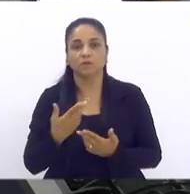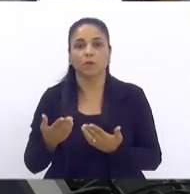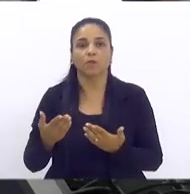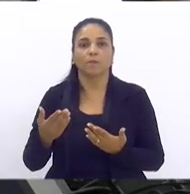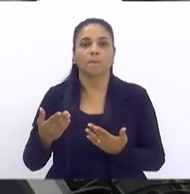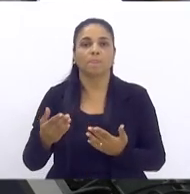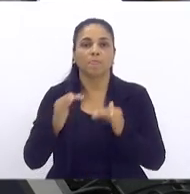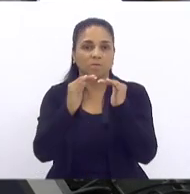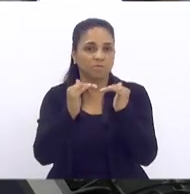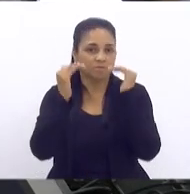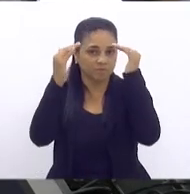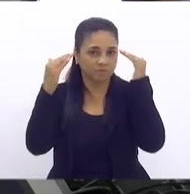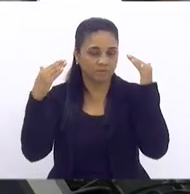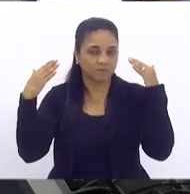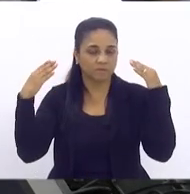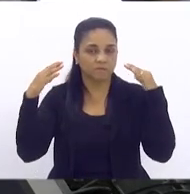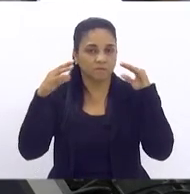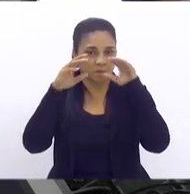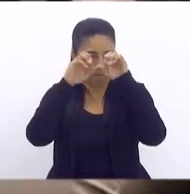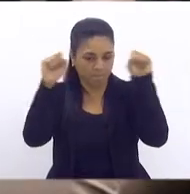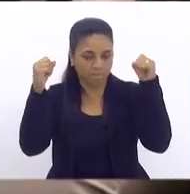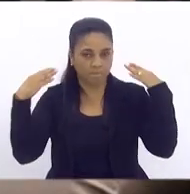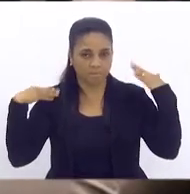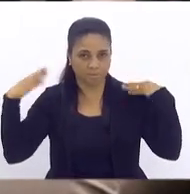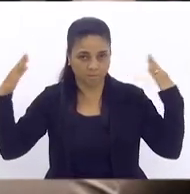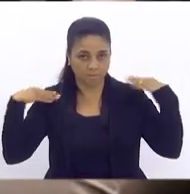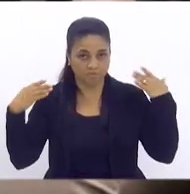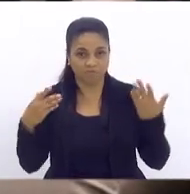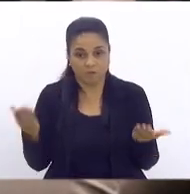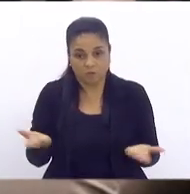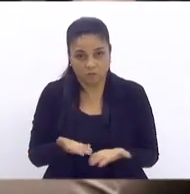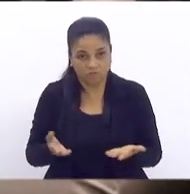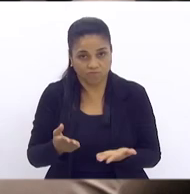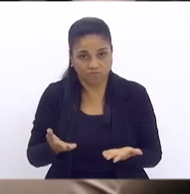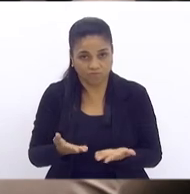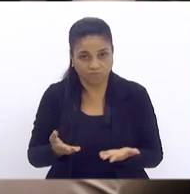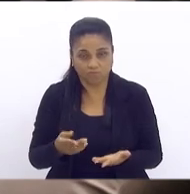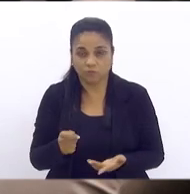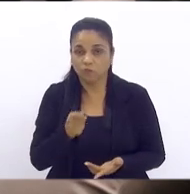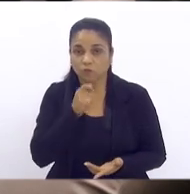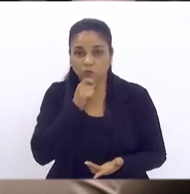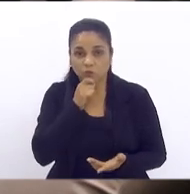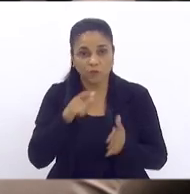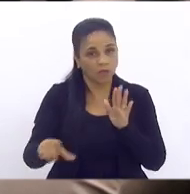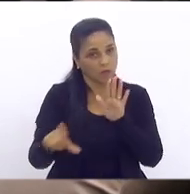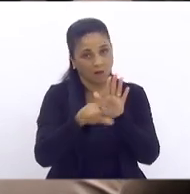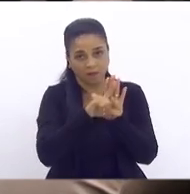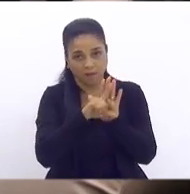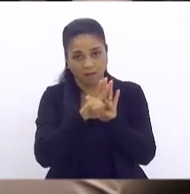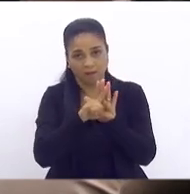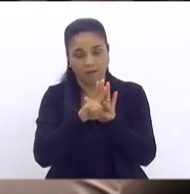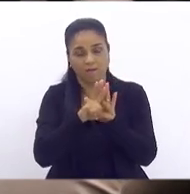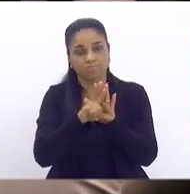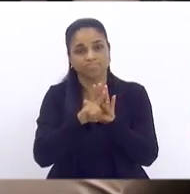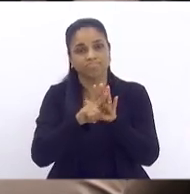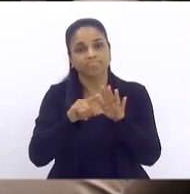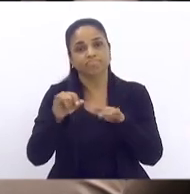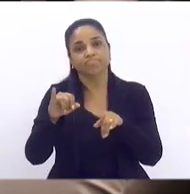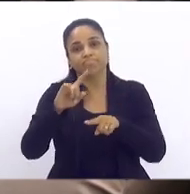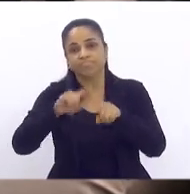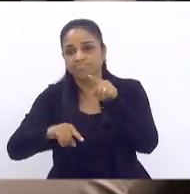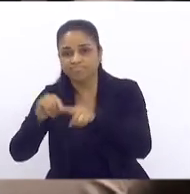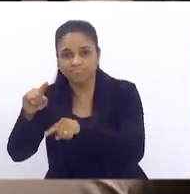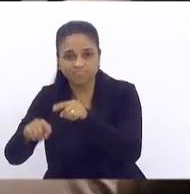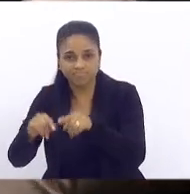marítima brasileira entende que não há, no presente momento, na legislação nacional, instrumentos legais que